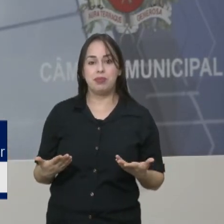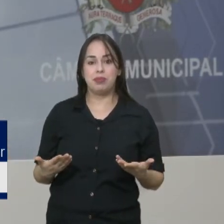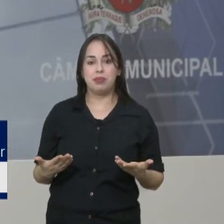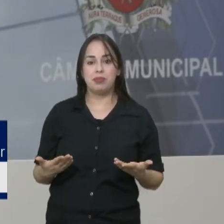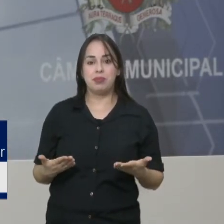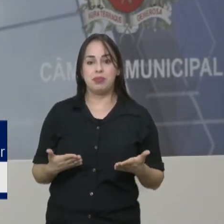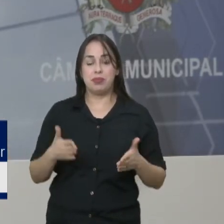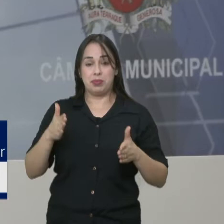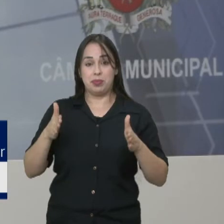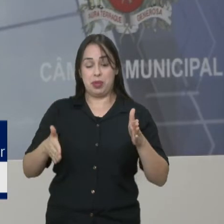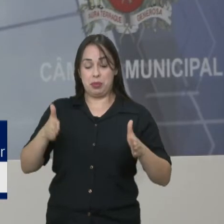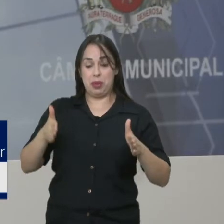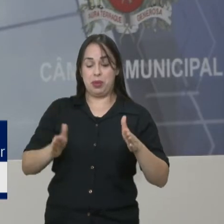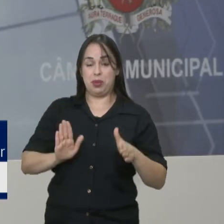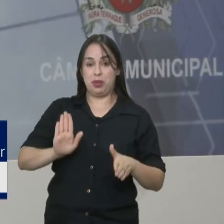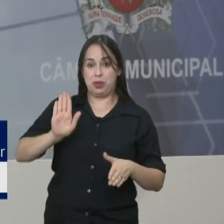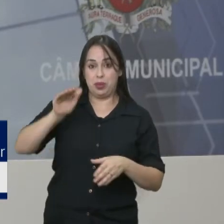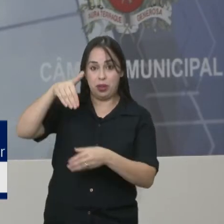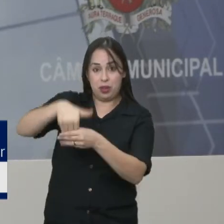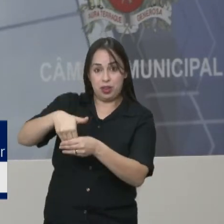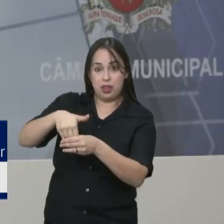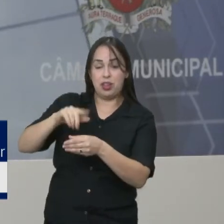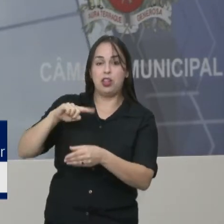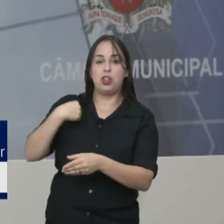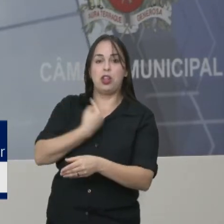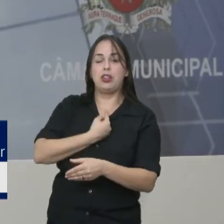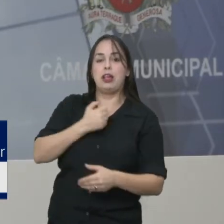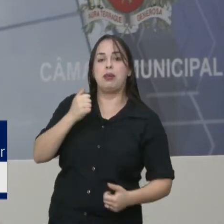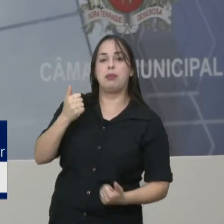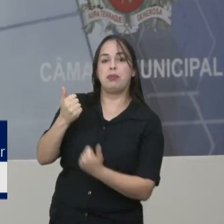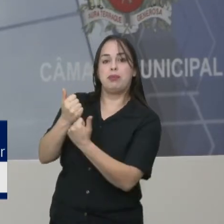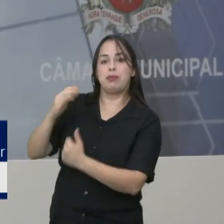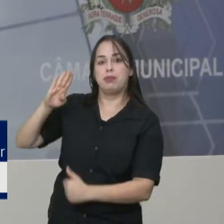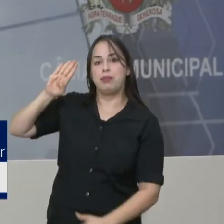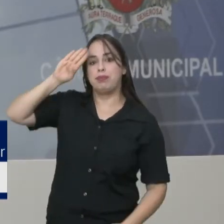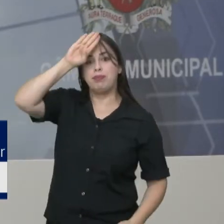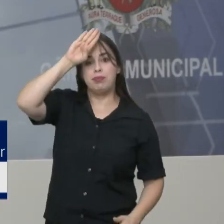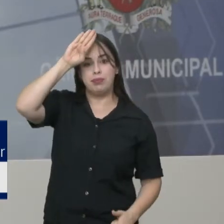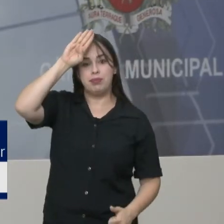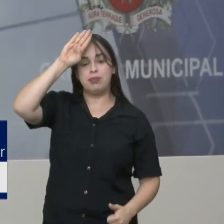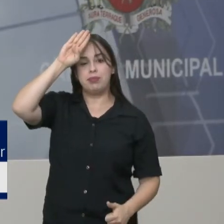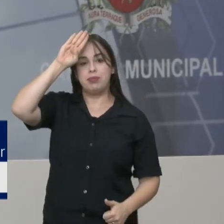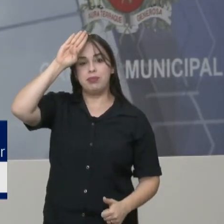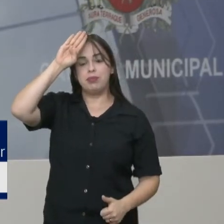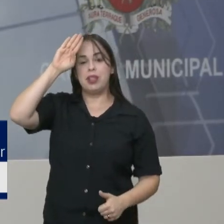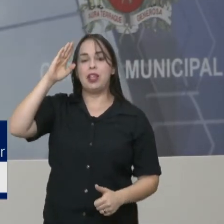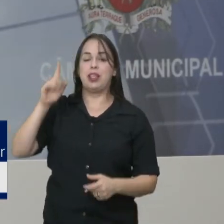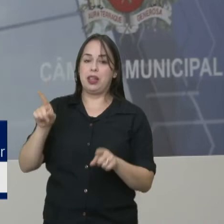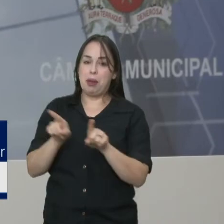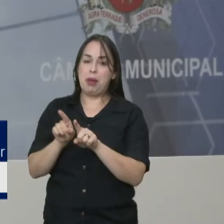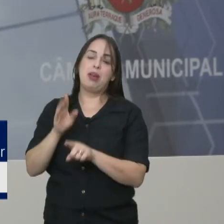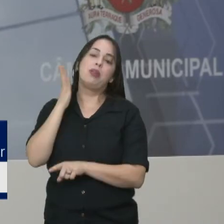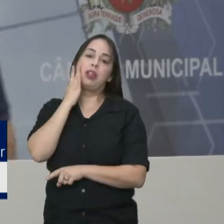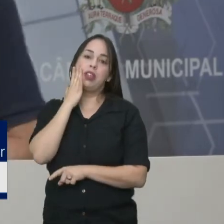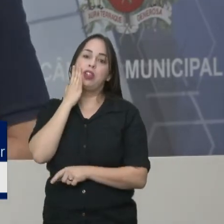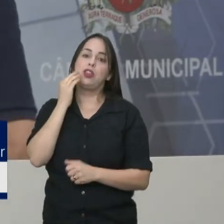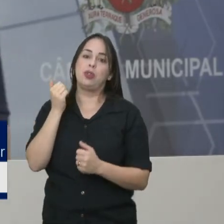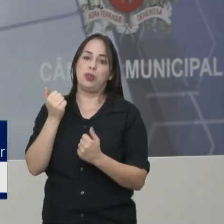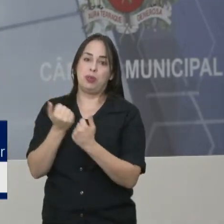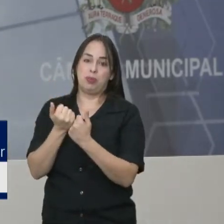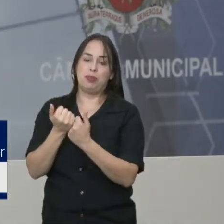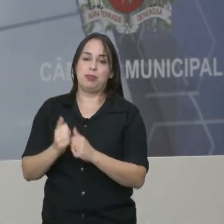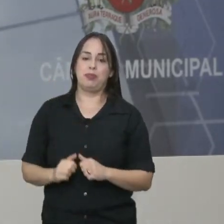Nesse processo eleitoral, estaremos juntos com o Bolsonaro e com o Tarcísio nesse segundo turno. Obrigado,